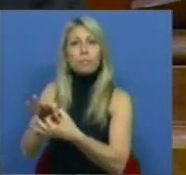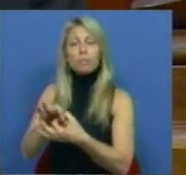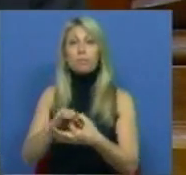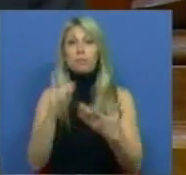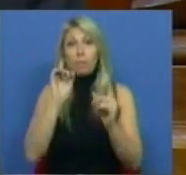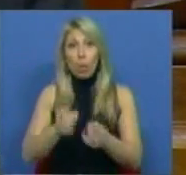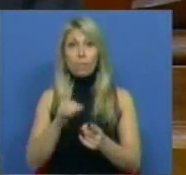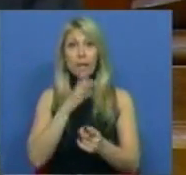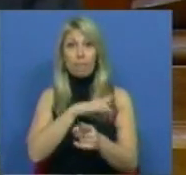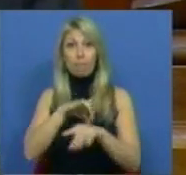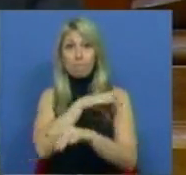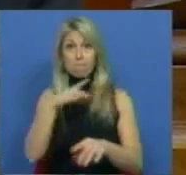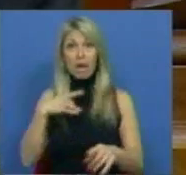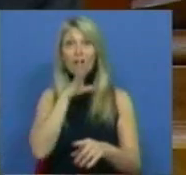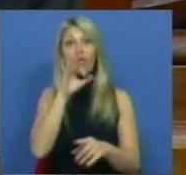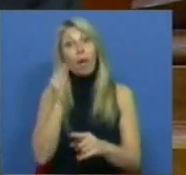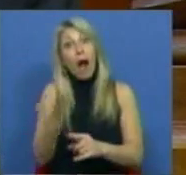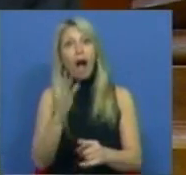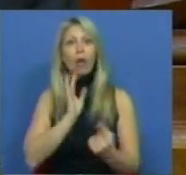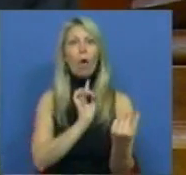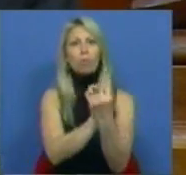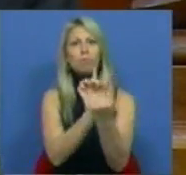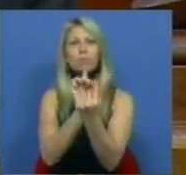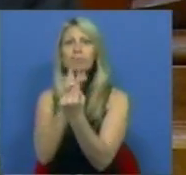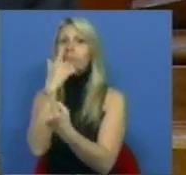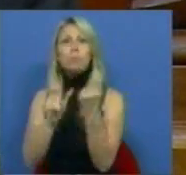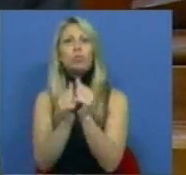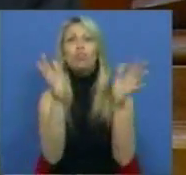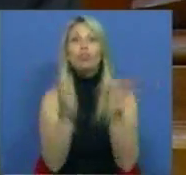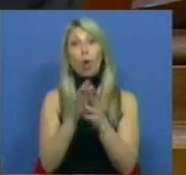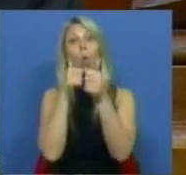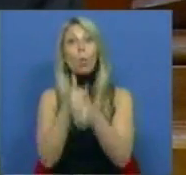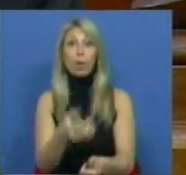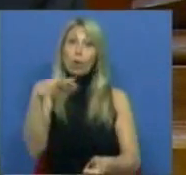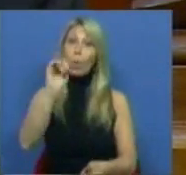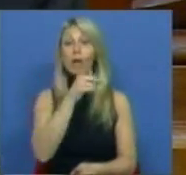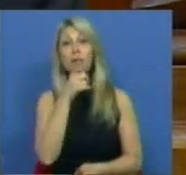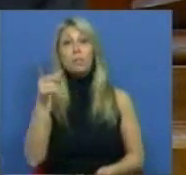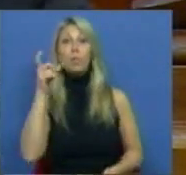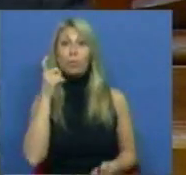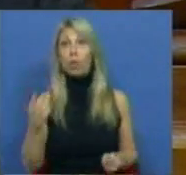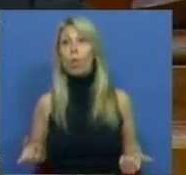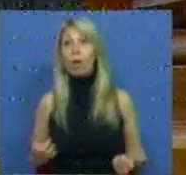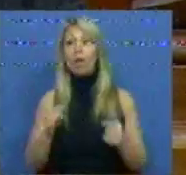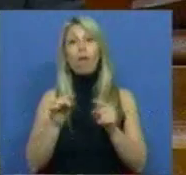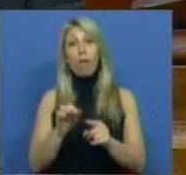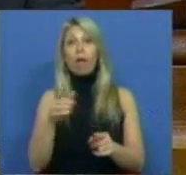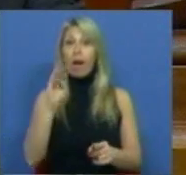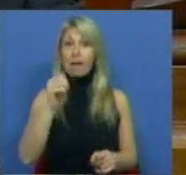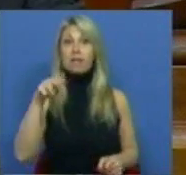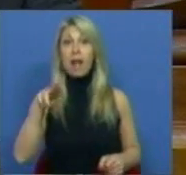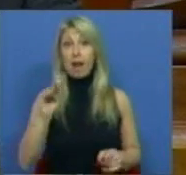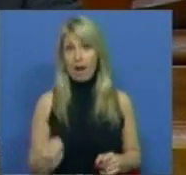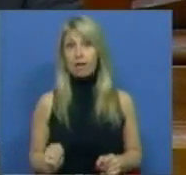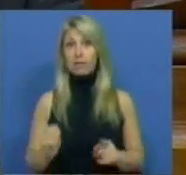um médico de família a cada cidadão e cumprindo o que o Partido Socialista prometeu. Fazendo regressar ao SNS milhares de